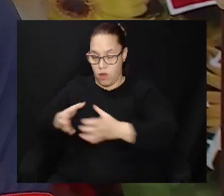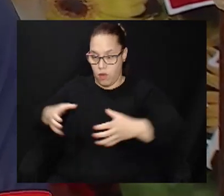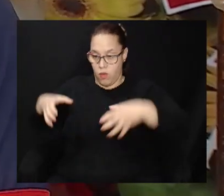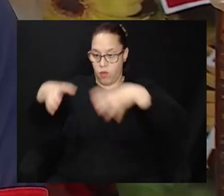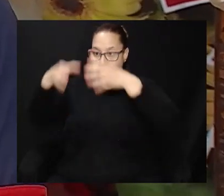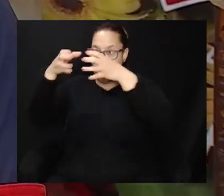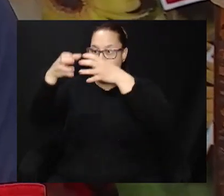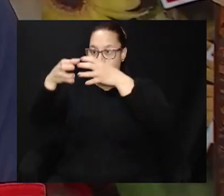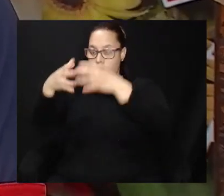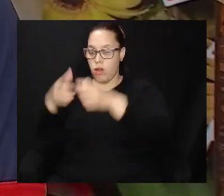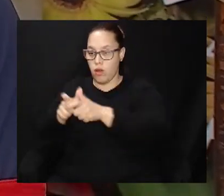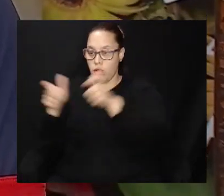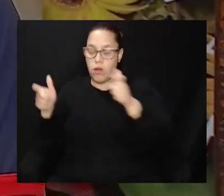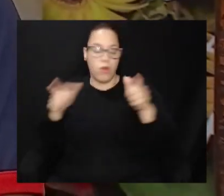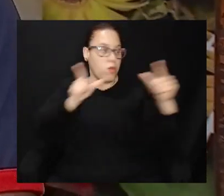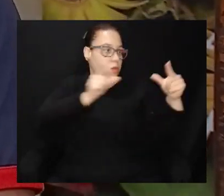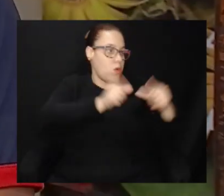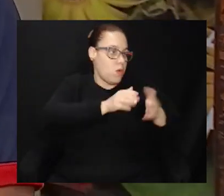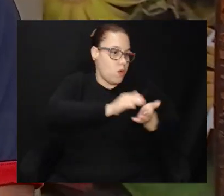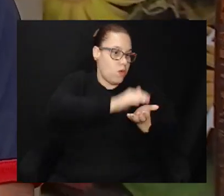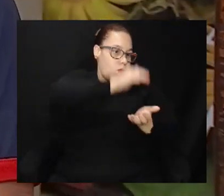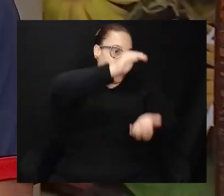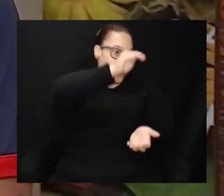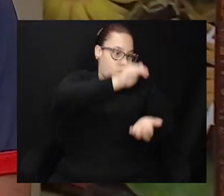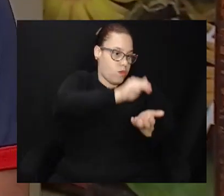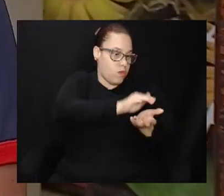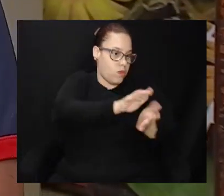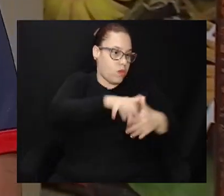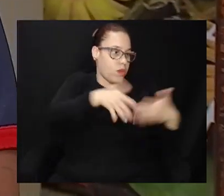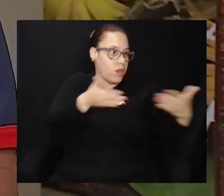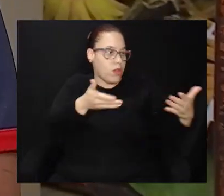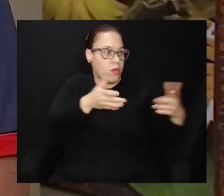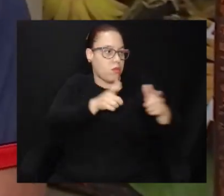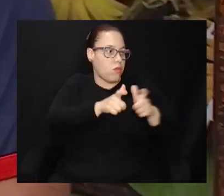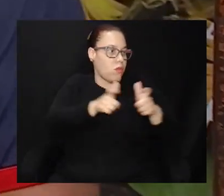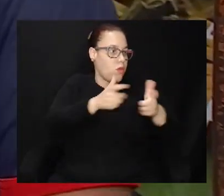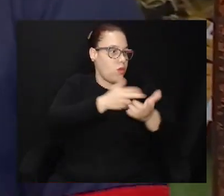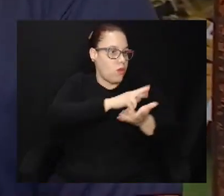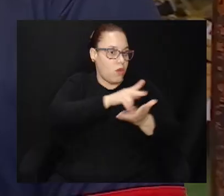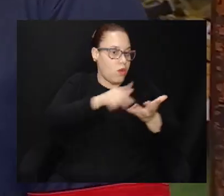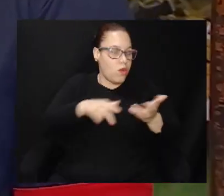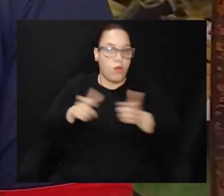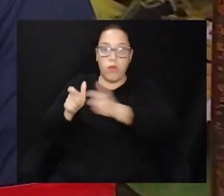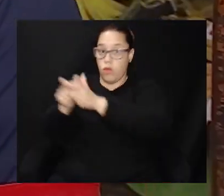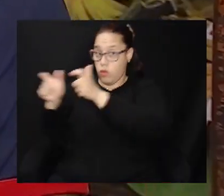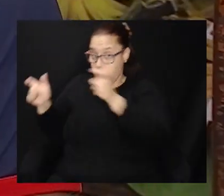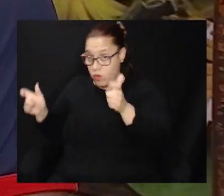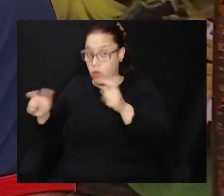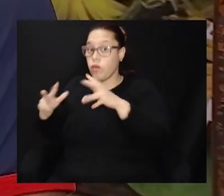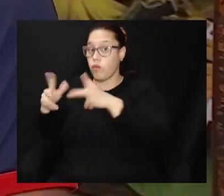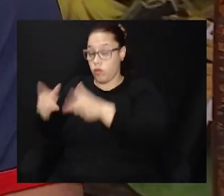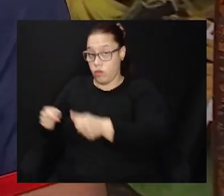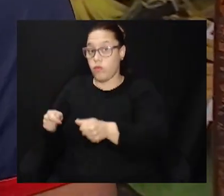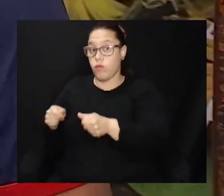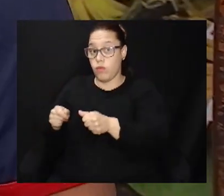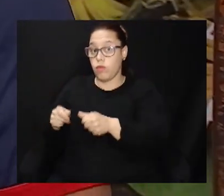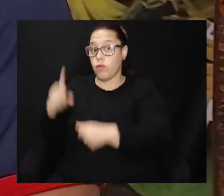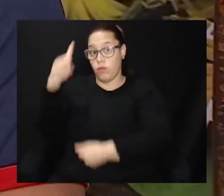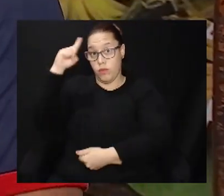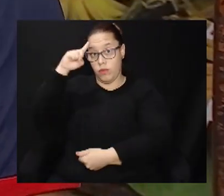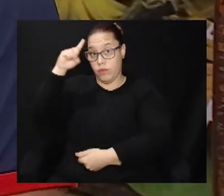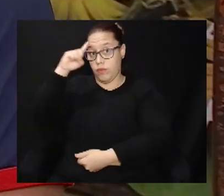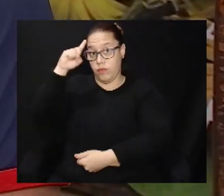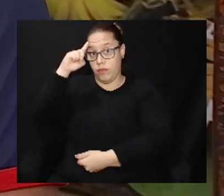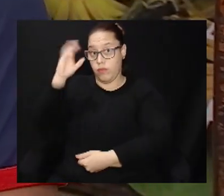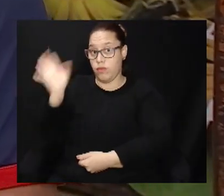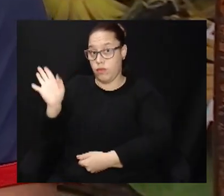qual? O menor, o maior, grandes quantidades? Grandes quantidades, geral. Então o pessoal nessa data, dá uma